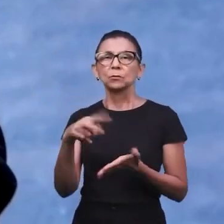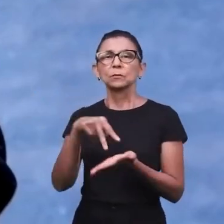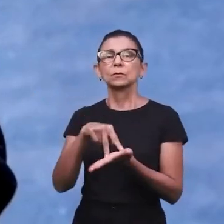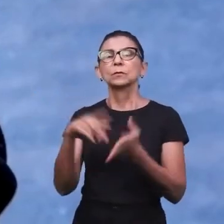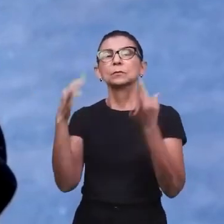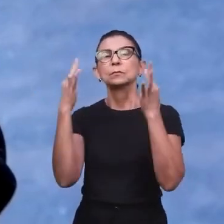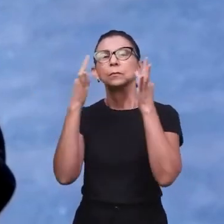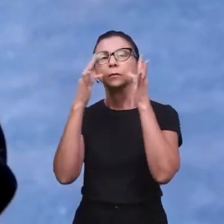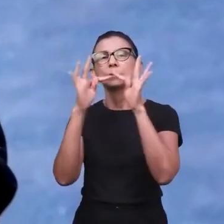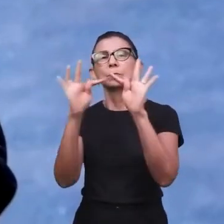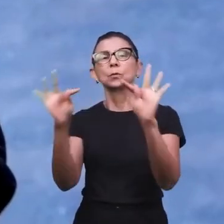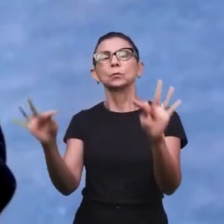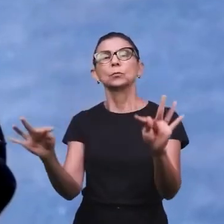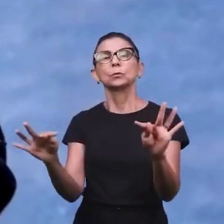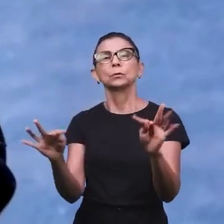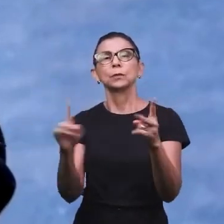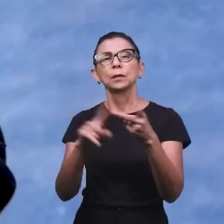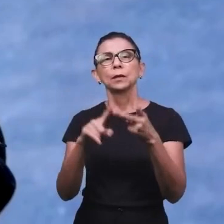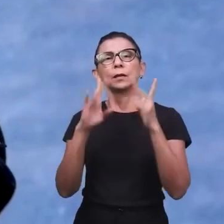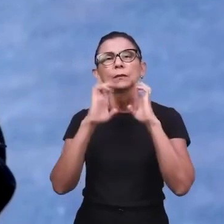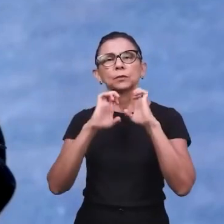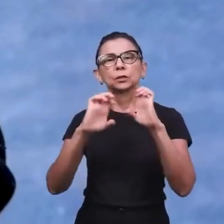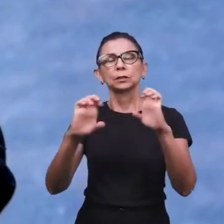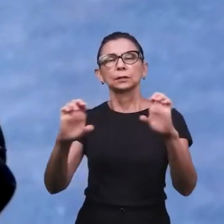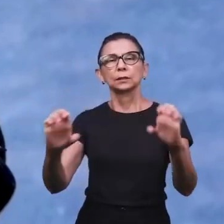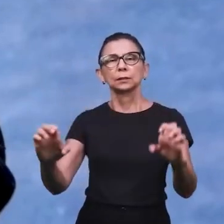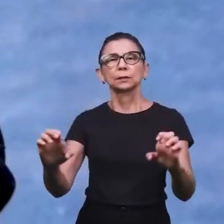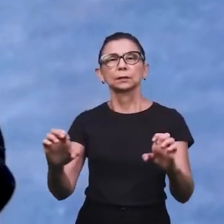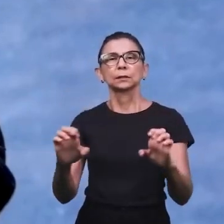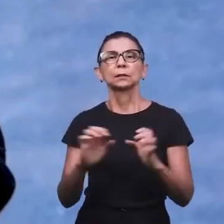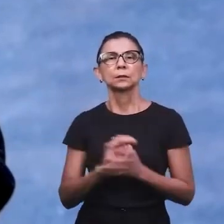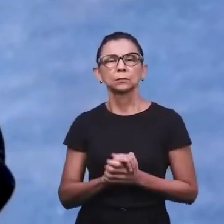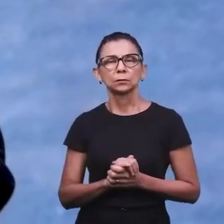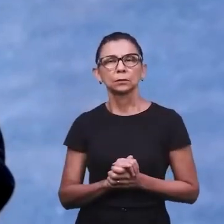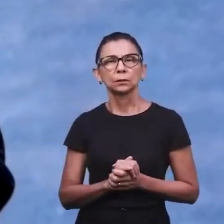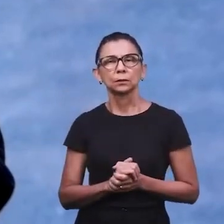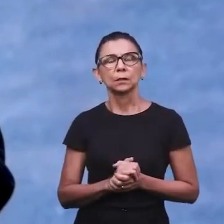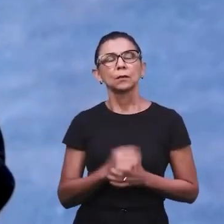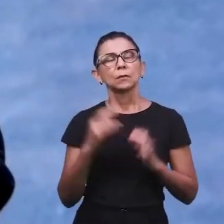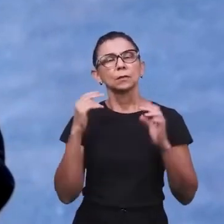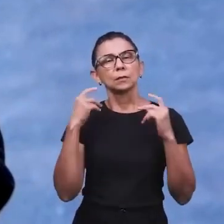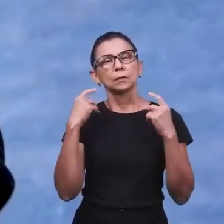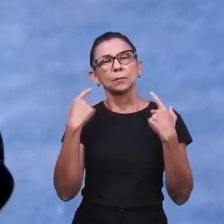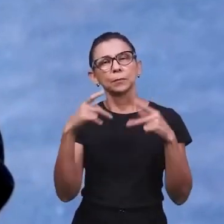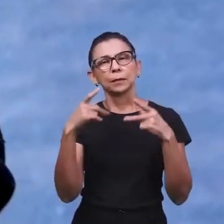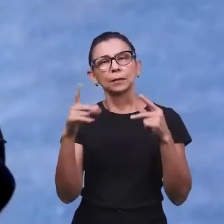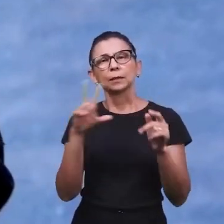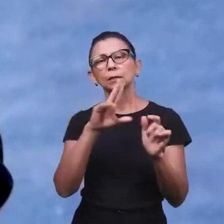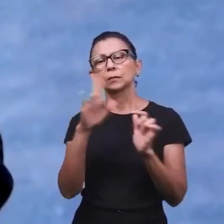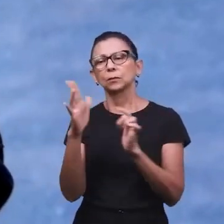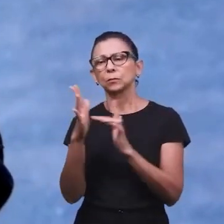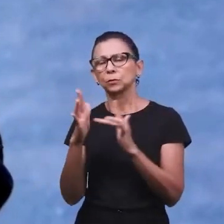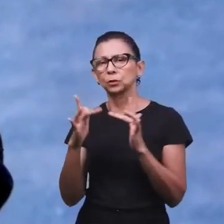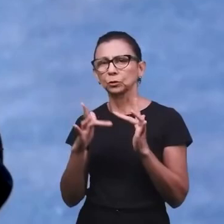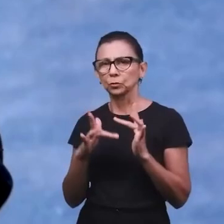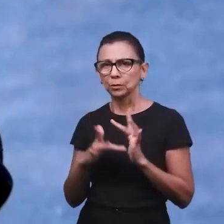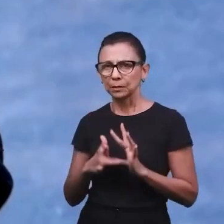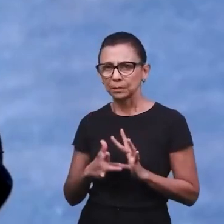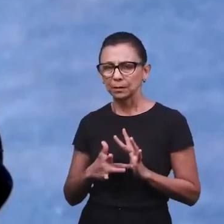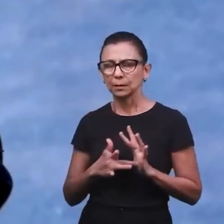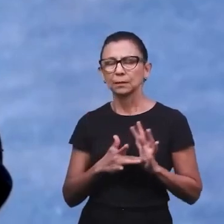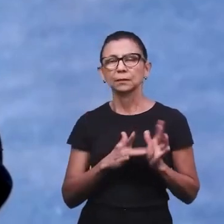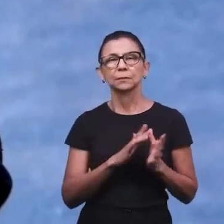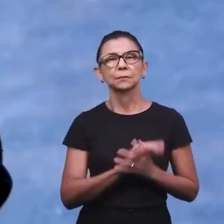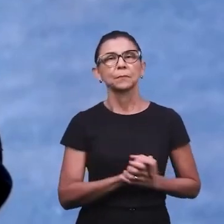de evangelização por falar de Jesus para os outros você vai naturalmente contribuir para que muitos possam chegar ao